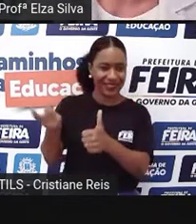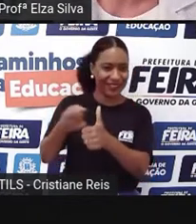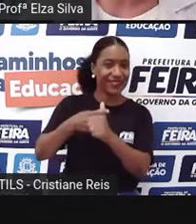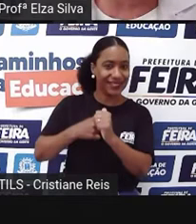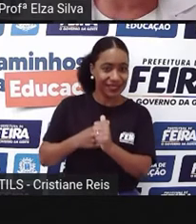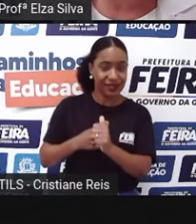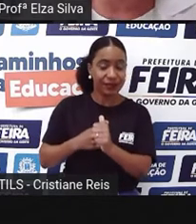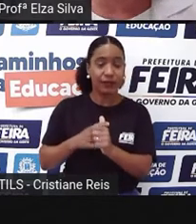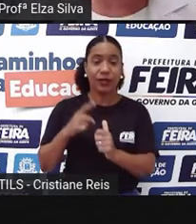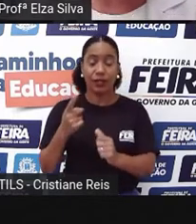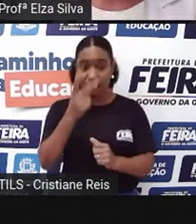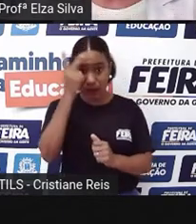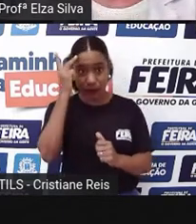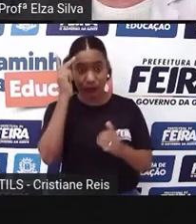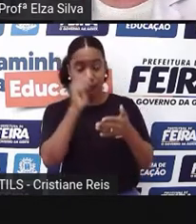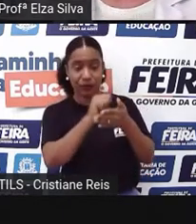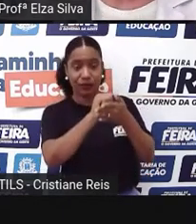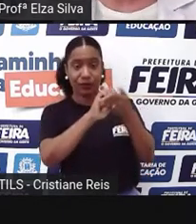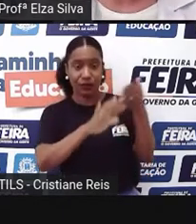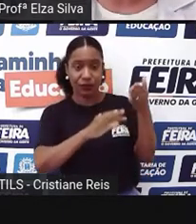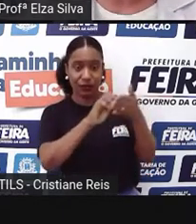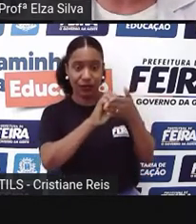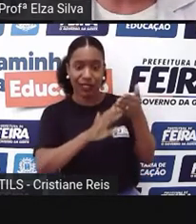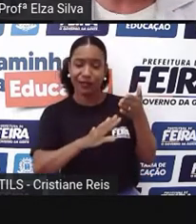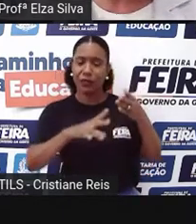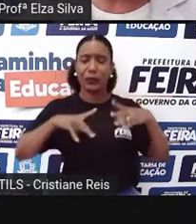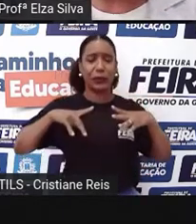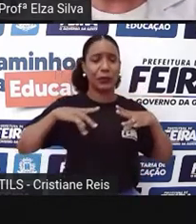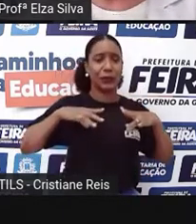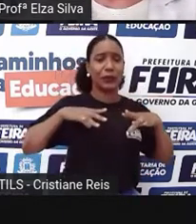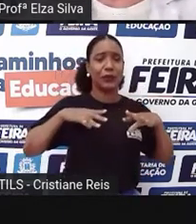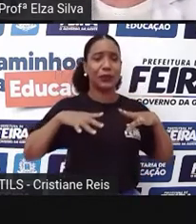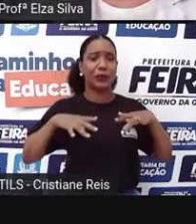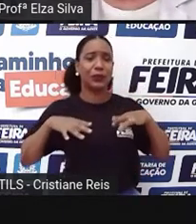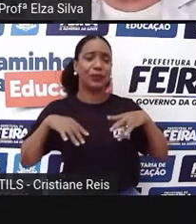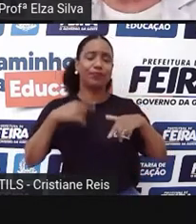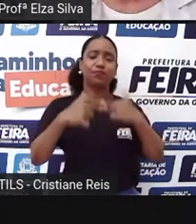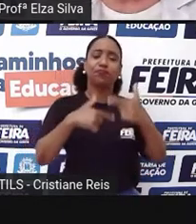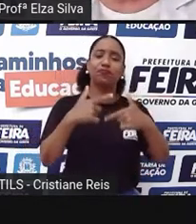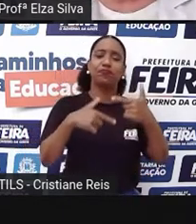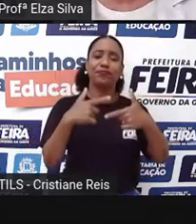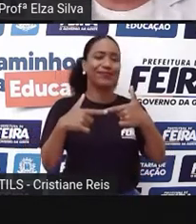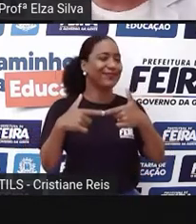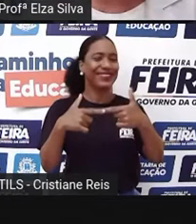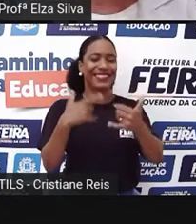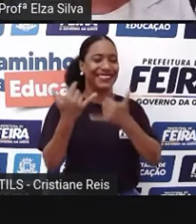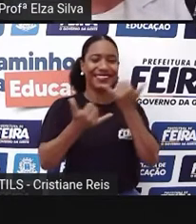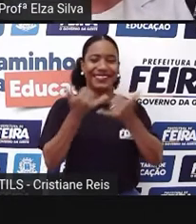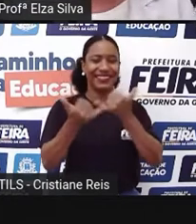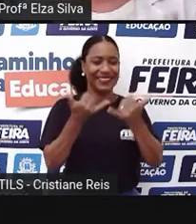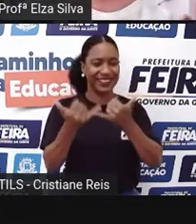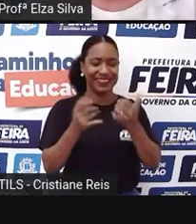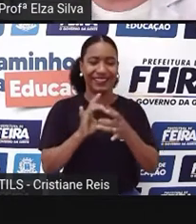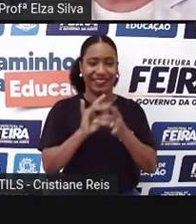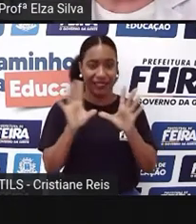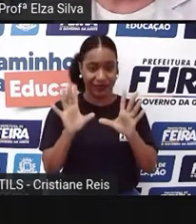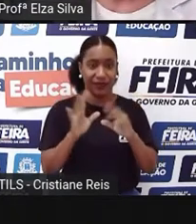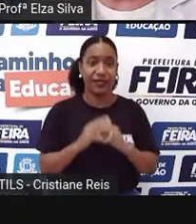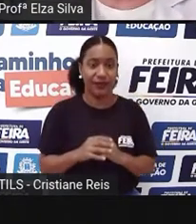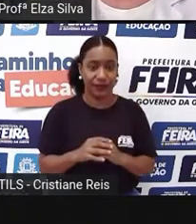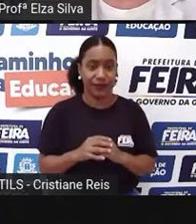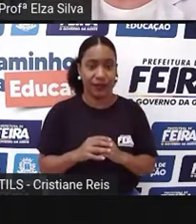uma pessoa faz em seu tempo livre. Os hobbies são atividades de